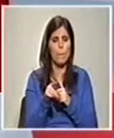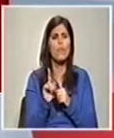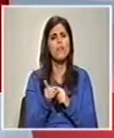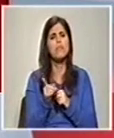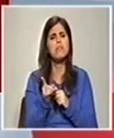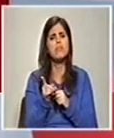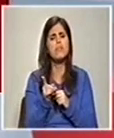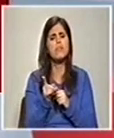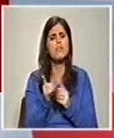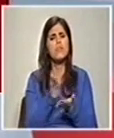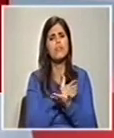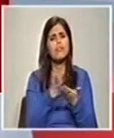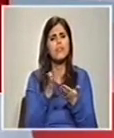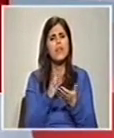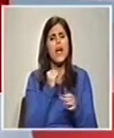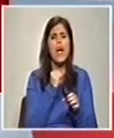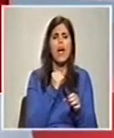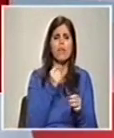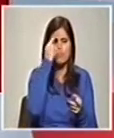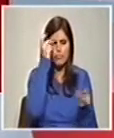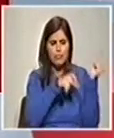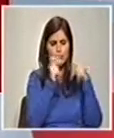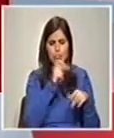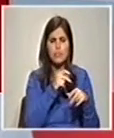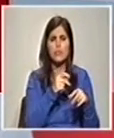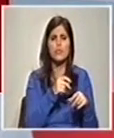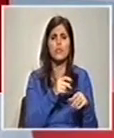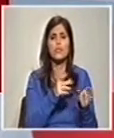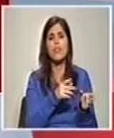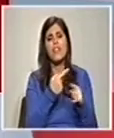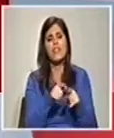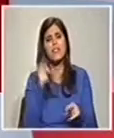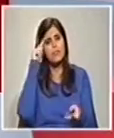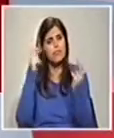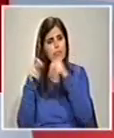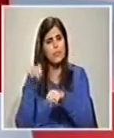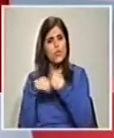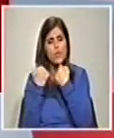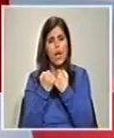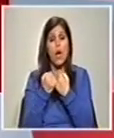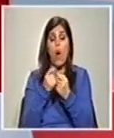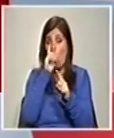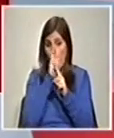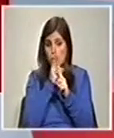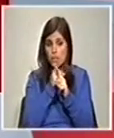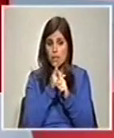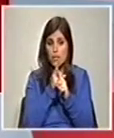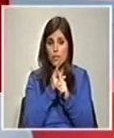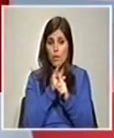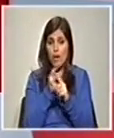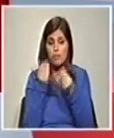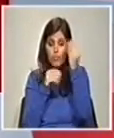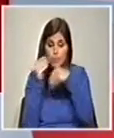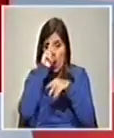O que é que separa o empreendedorismo do empreendedorismo social? O empreendedorismo não é só juntar a missão, palavra, no fundo é a missão. No fundo é empreender com